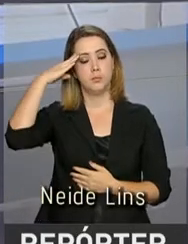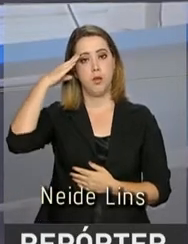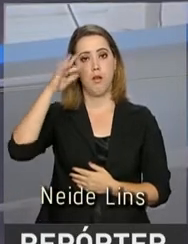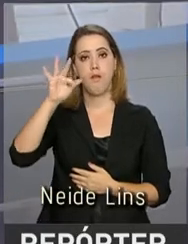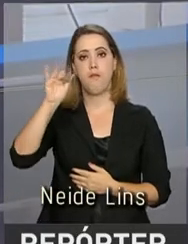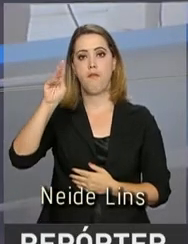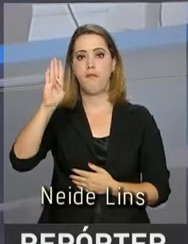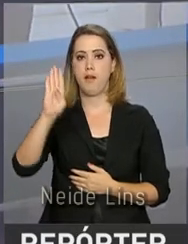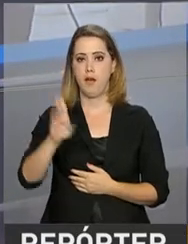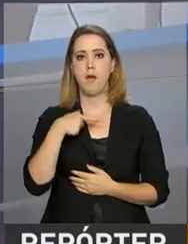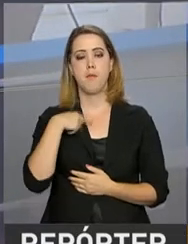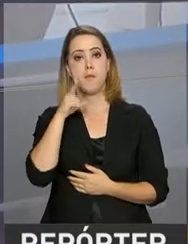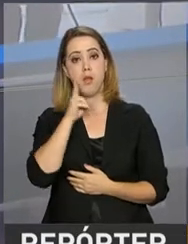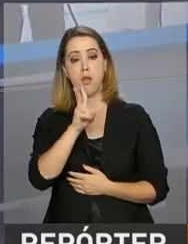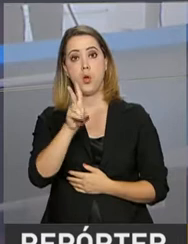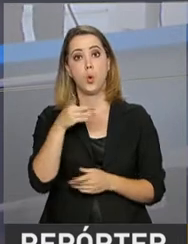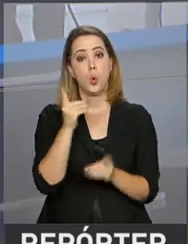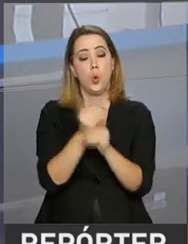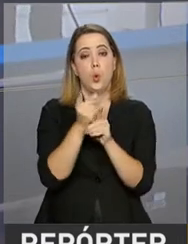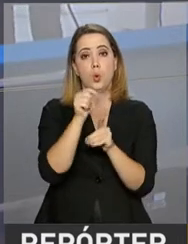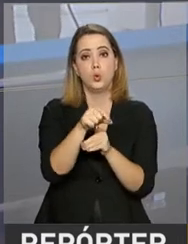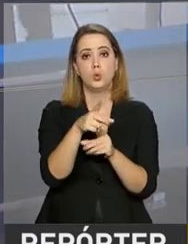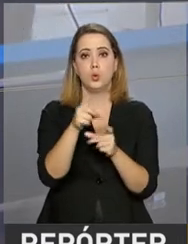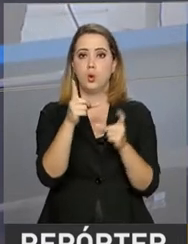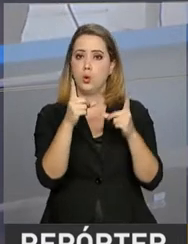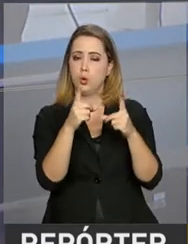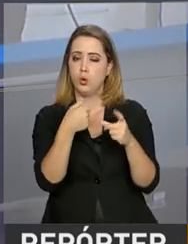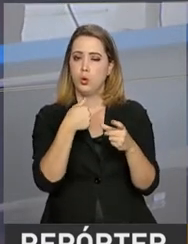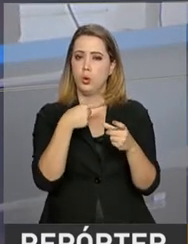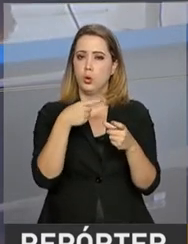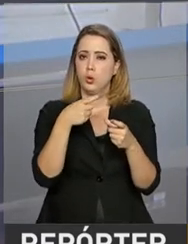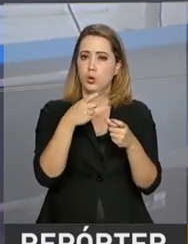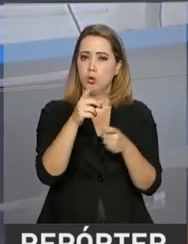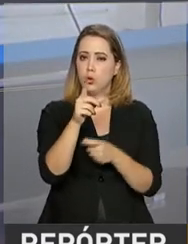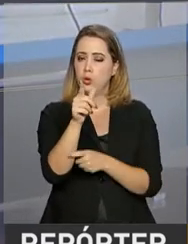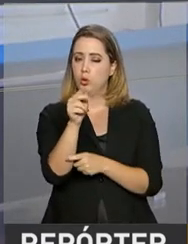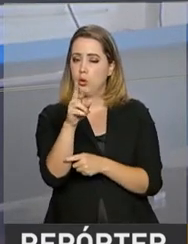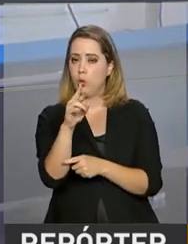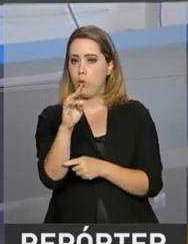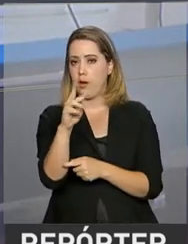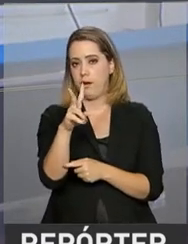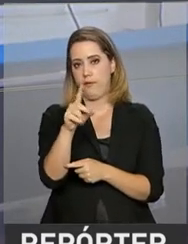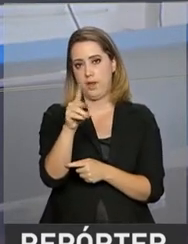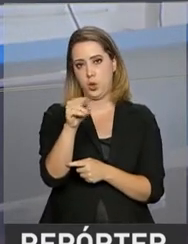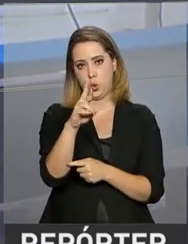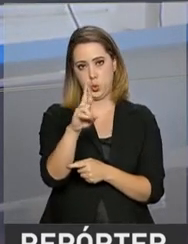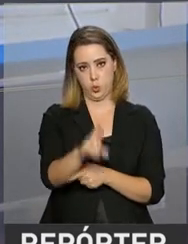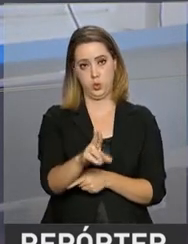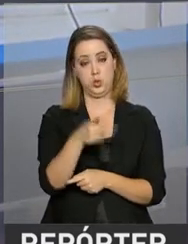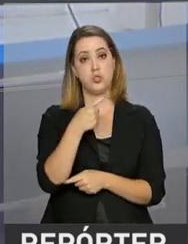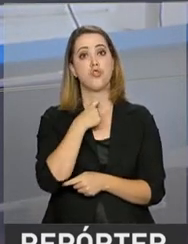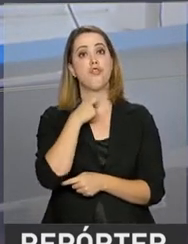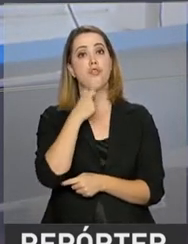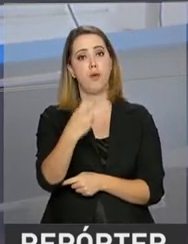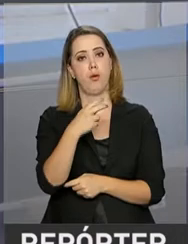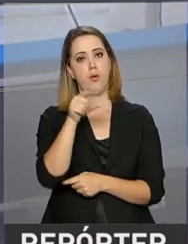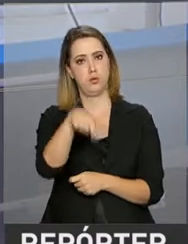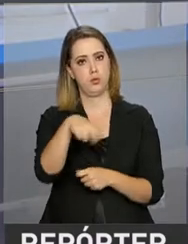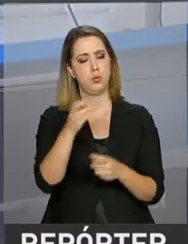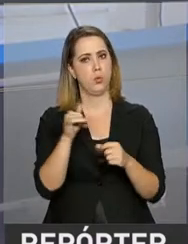localizou gravador de voz do avião em que estava o ministro do supremo tribunal federal teori zavascki